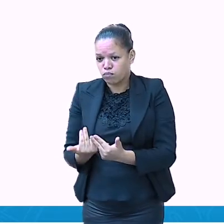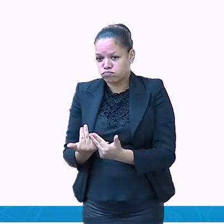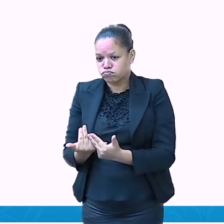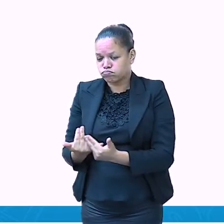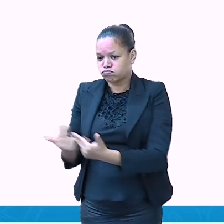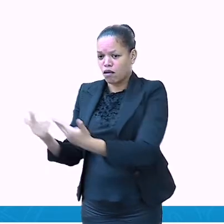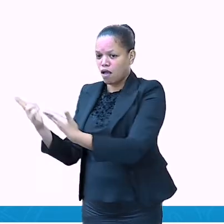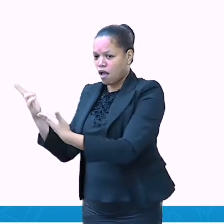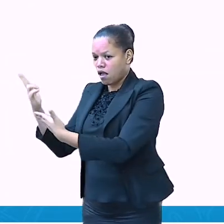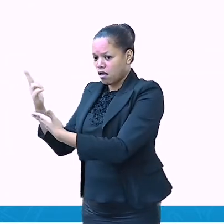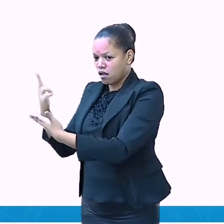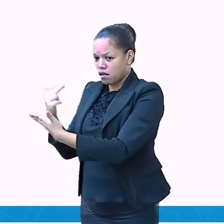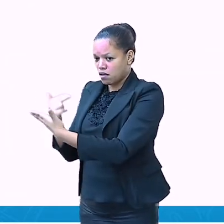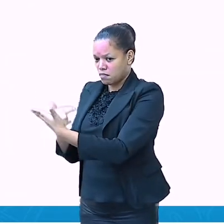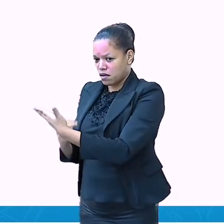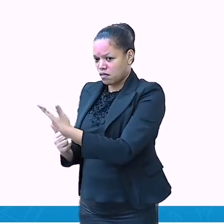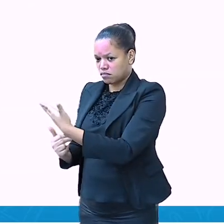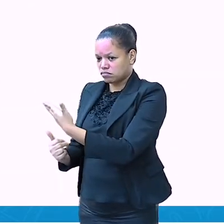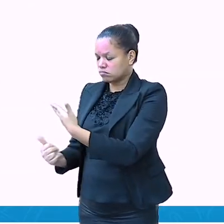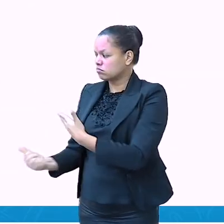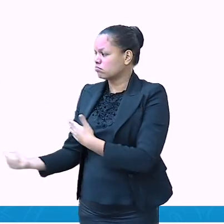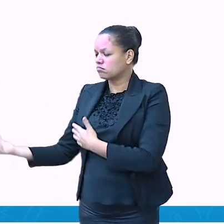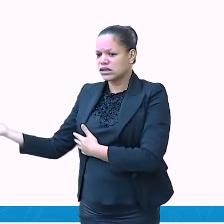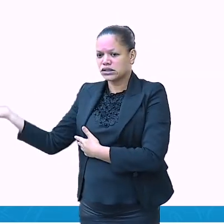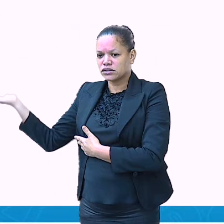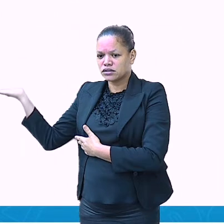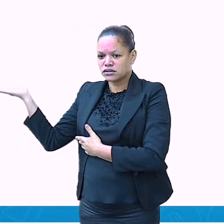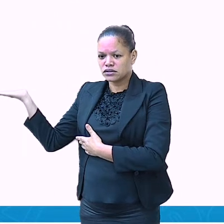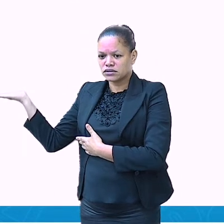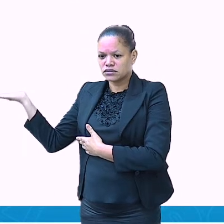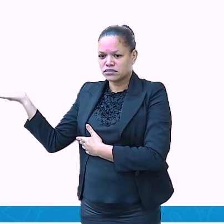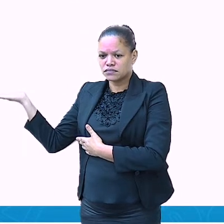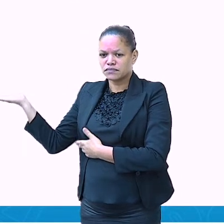assim, ó, fazendo um movimento de abrir e fechar.